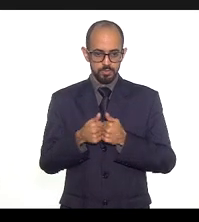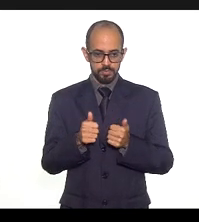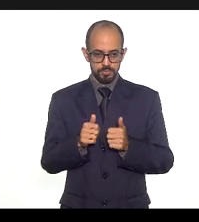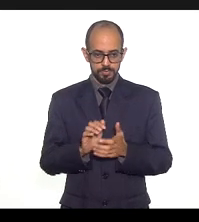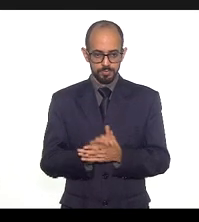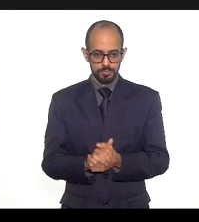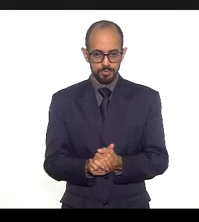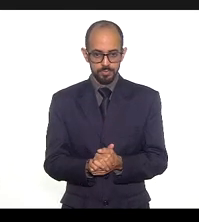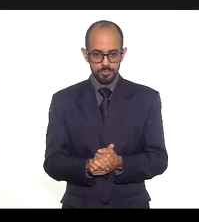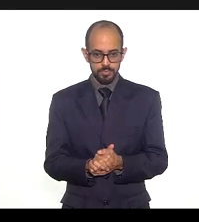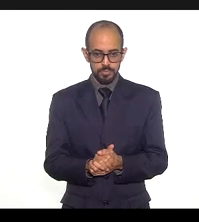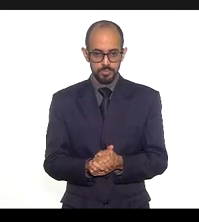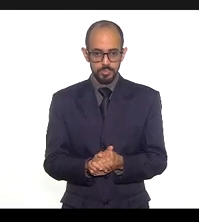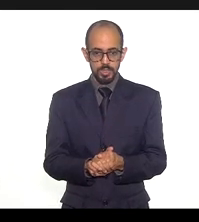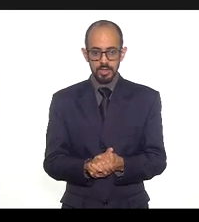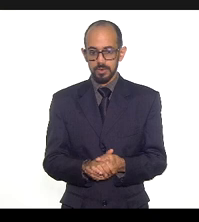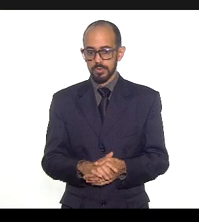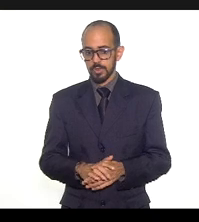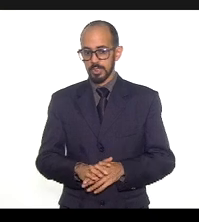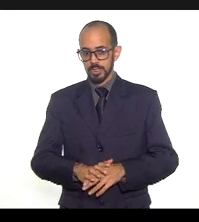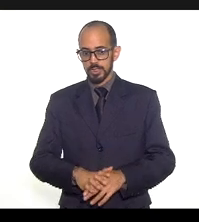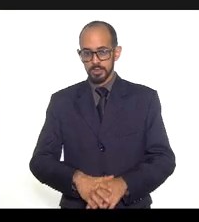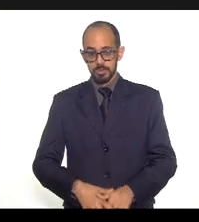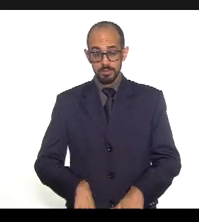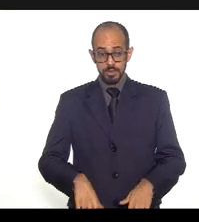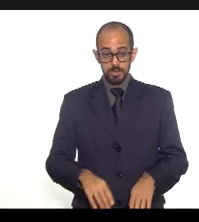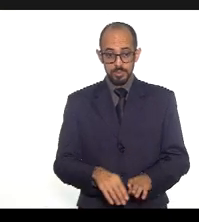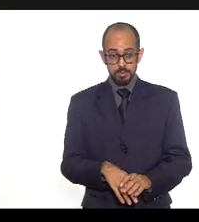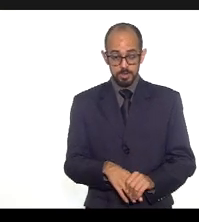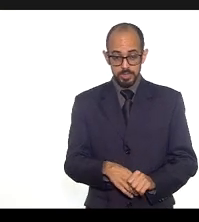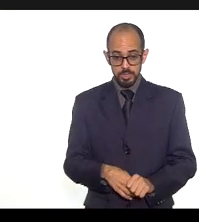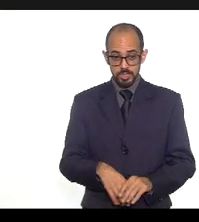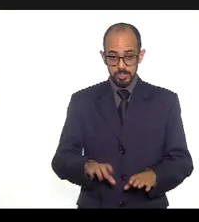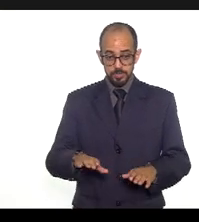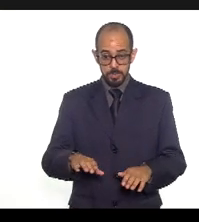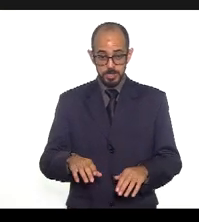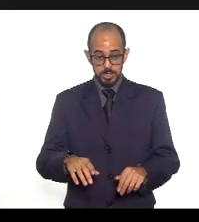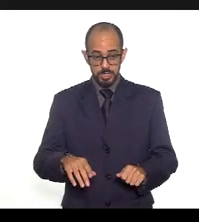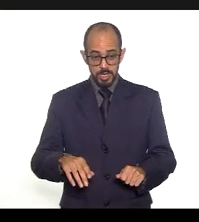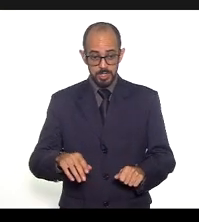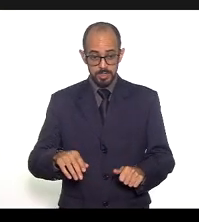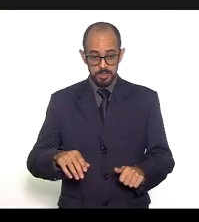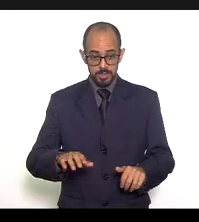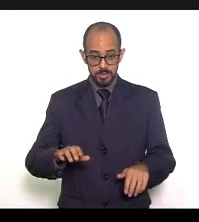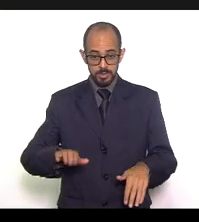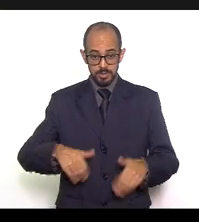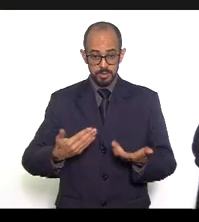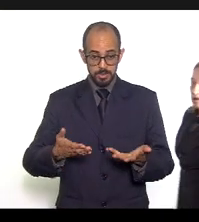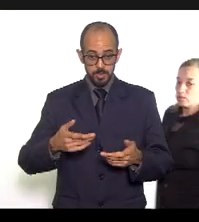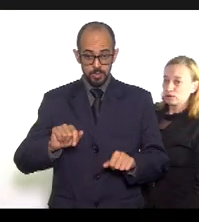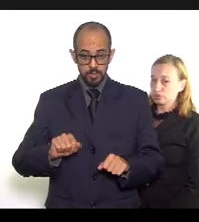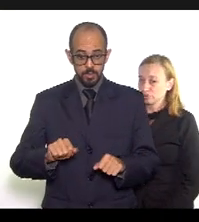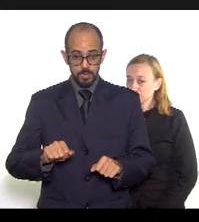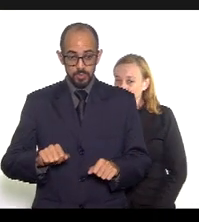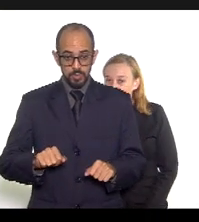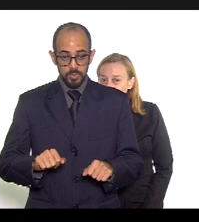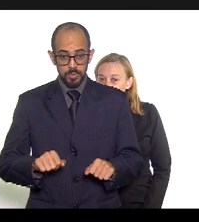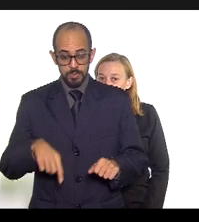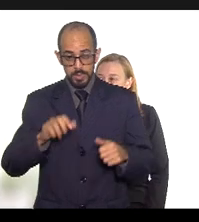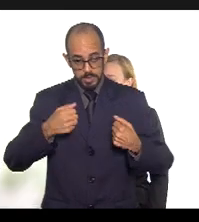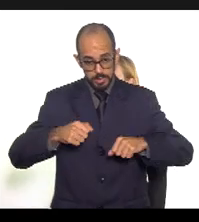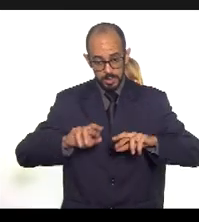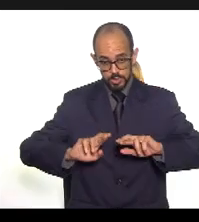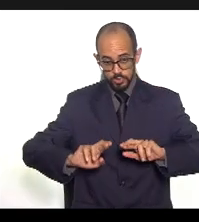vale, como a gente chama, onde tem menos movimentação, contrário ao período do pico. Mas teria que ser